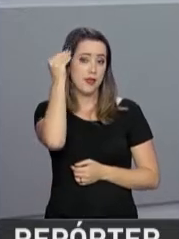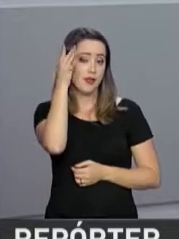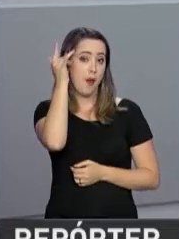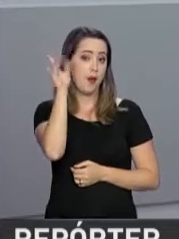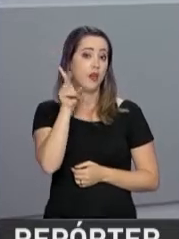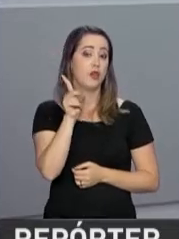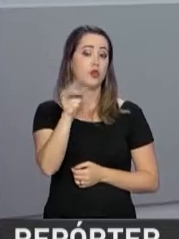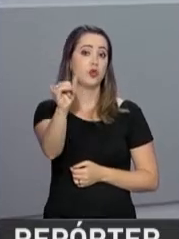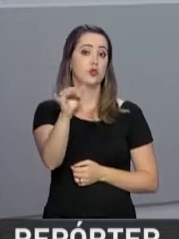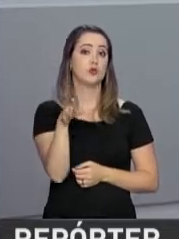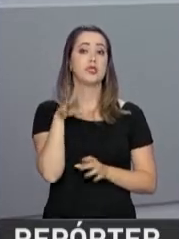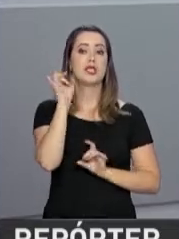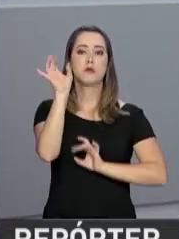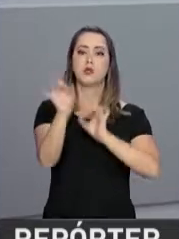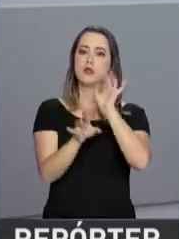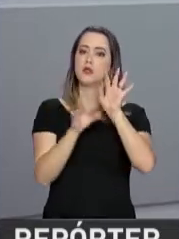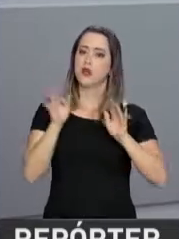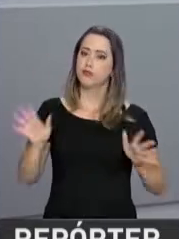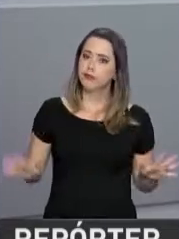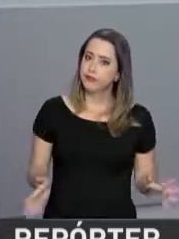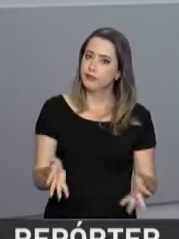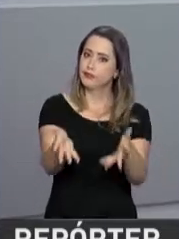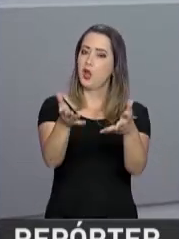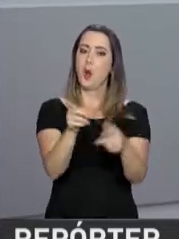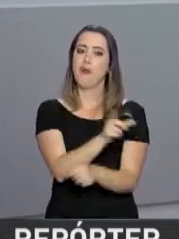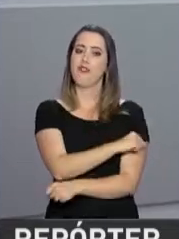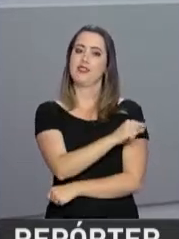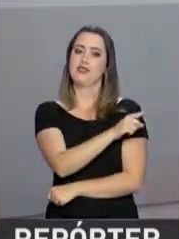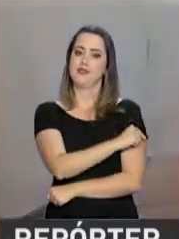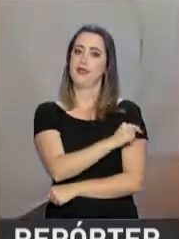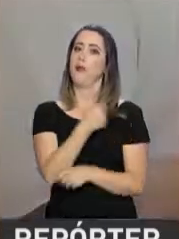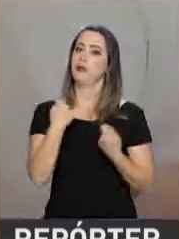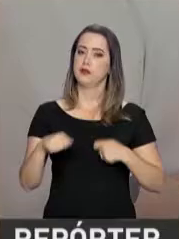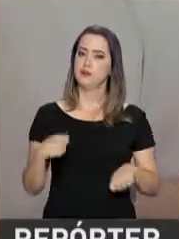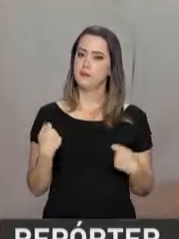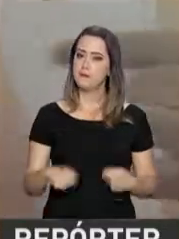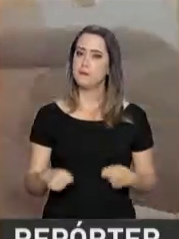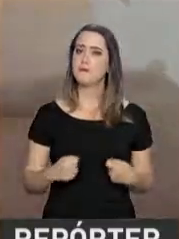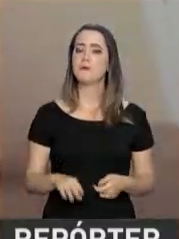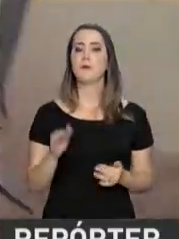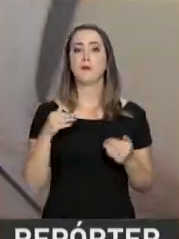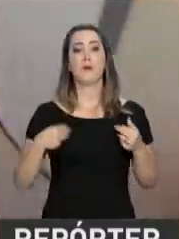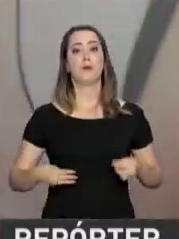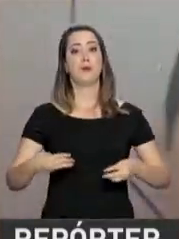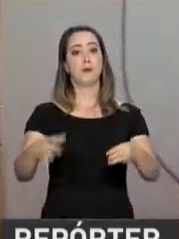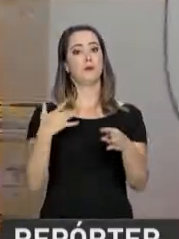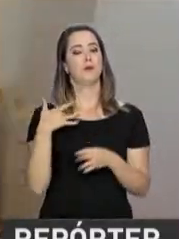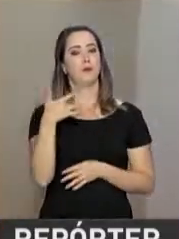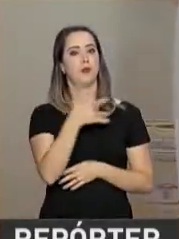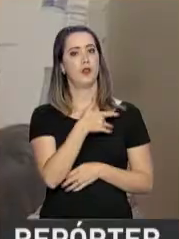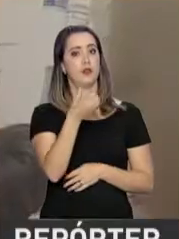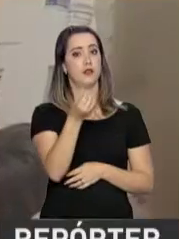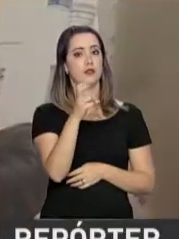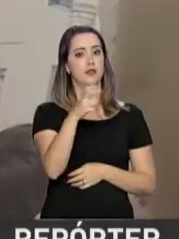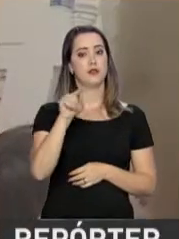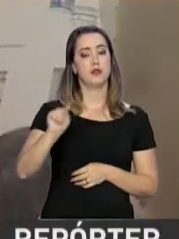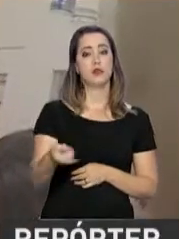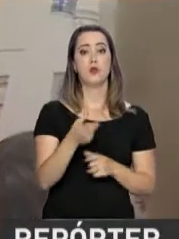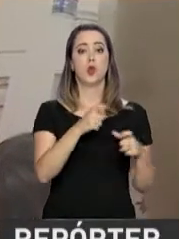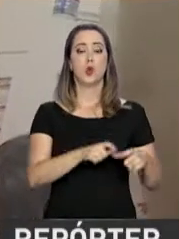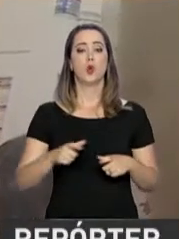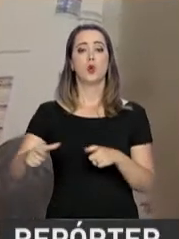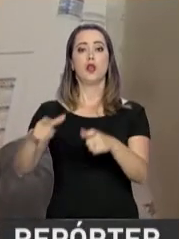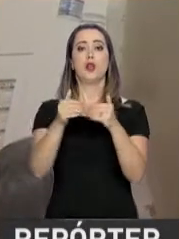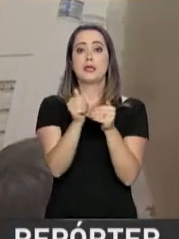amanhã sábado é o dia d de mobilização contra a gripe segundo o ministério da saúde 65 mil postos de vacinação